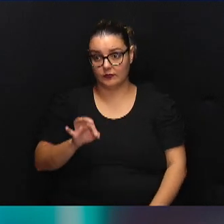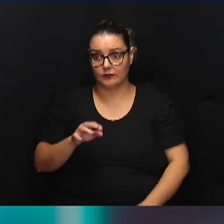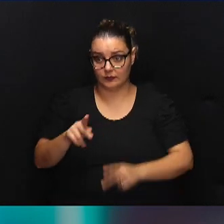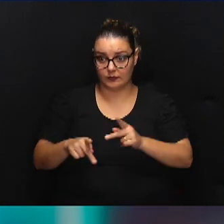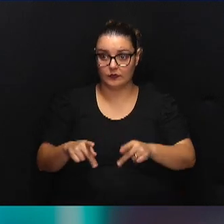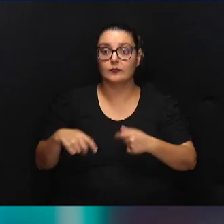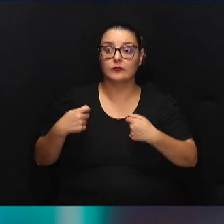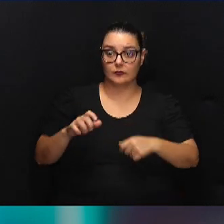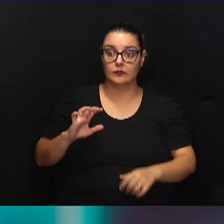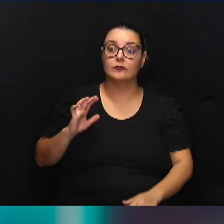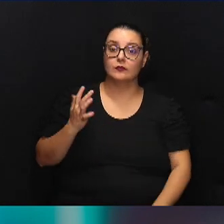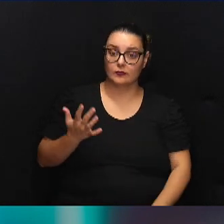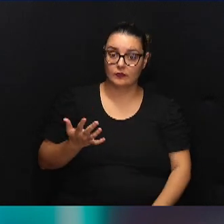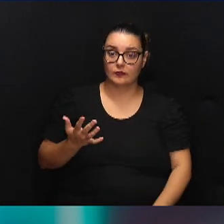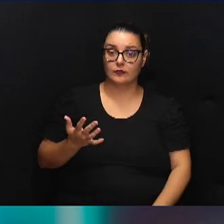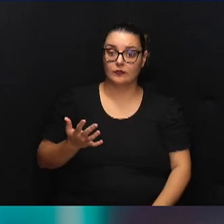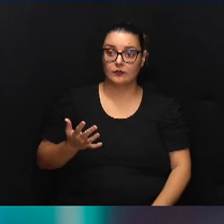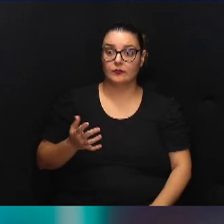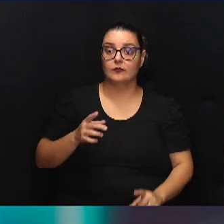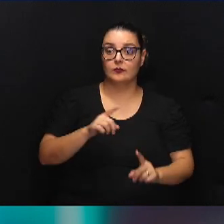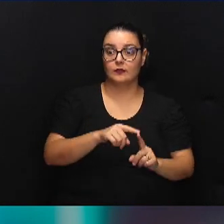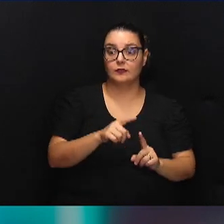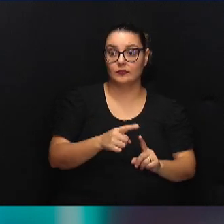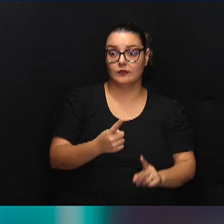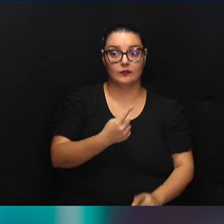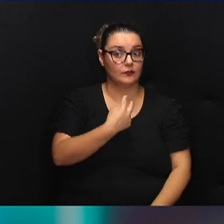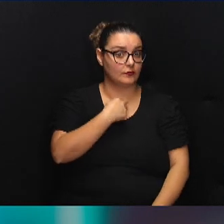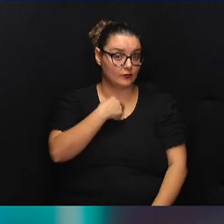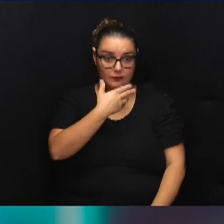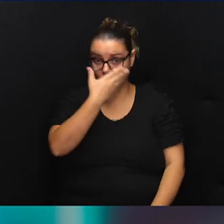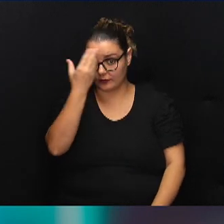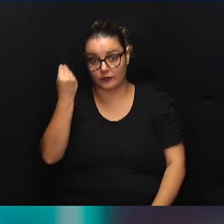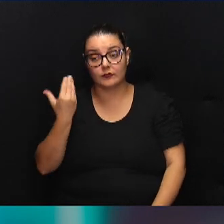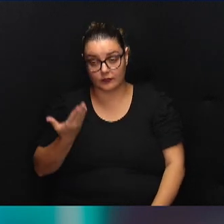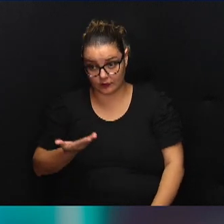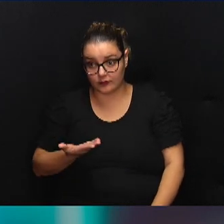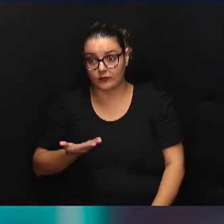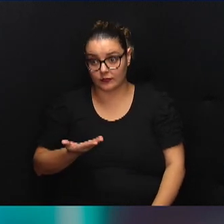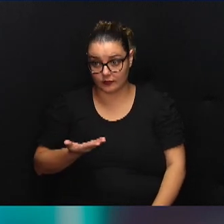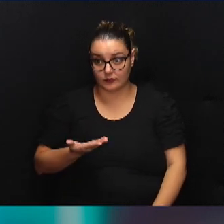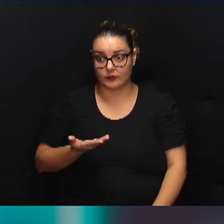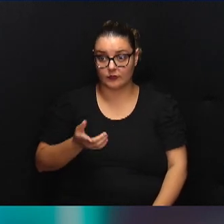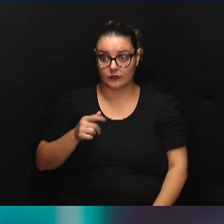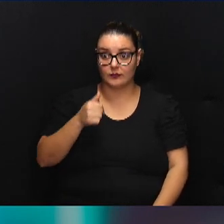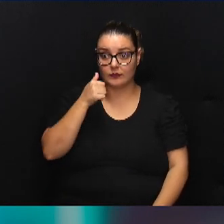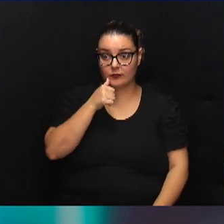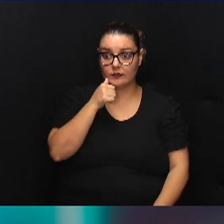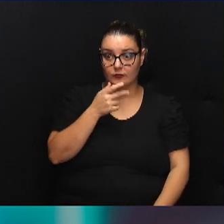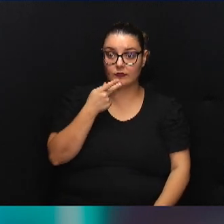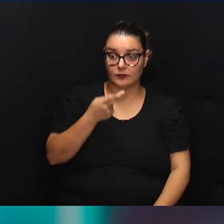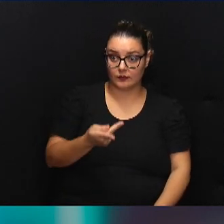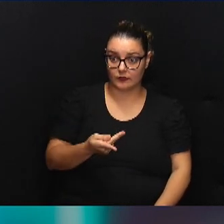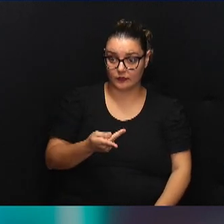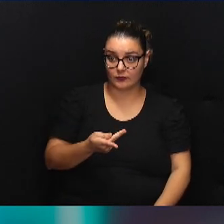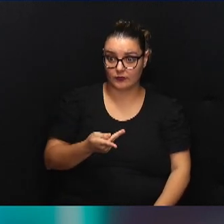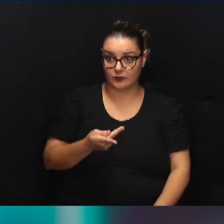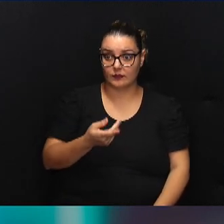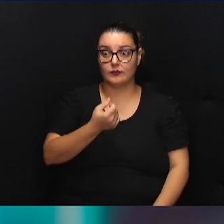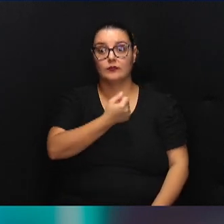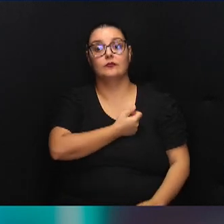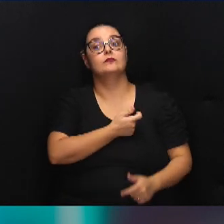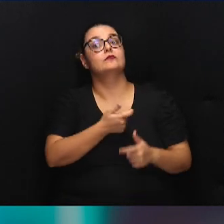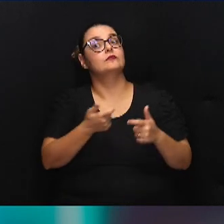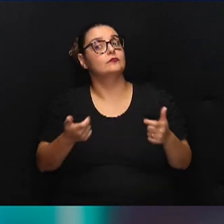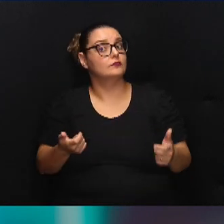precisa acontecer. Mas o tipo 1 não pode ficar esquecido, né? Que é o que as meninas falaram. É um número muito grande